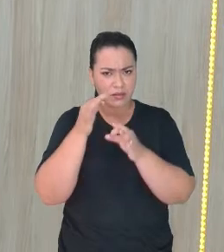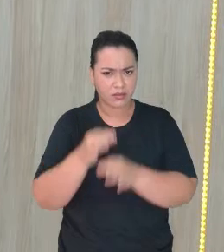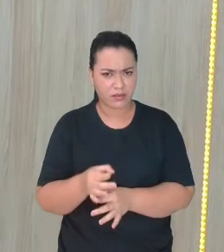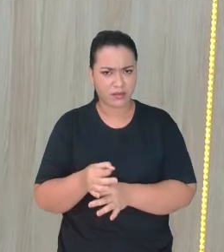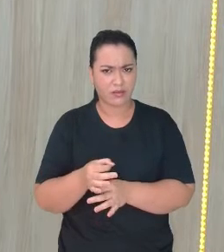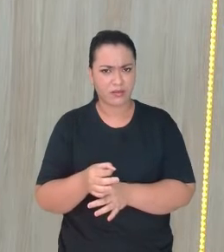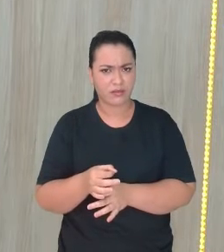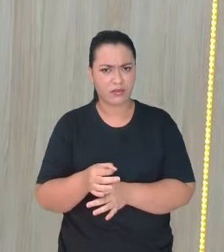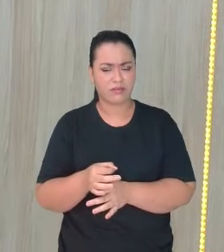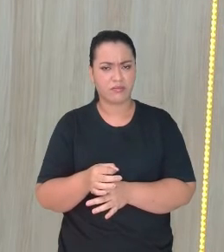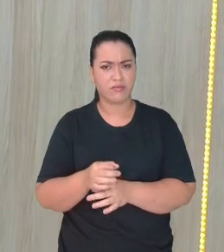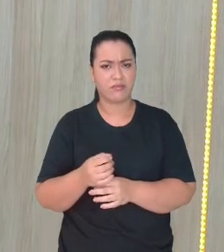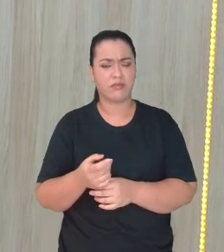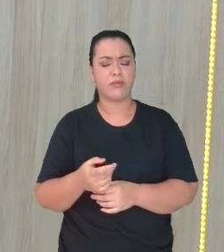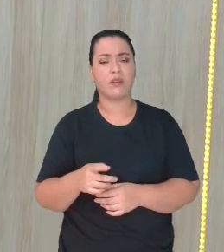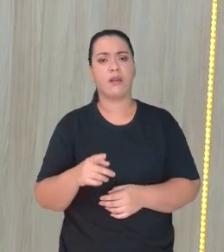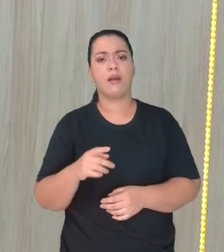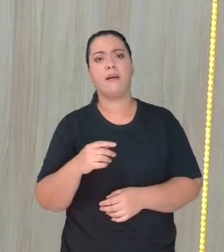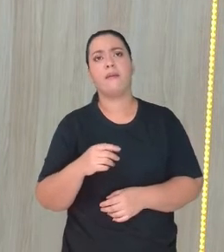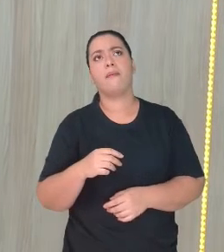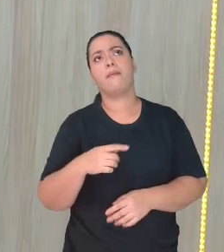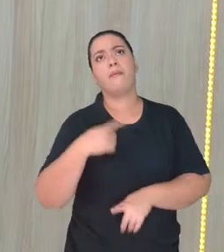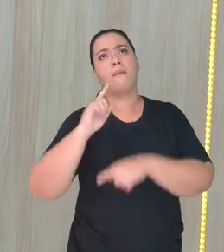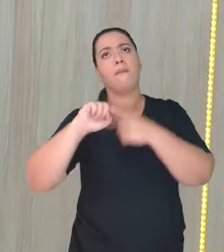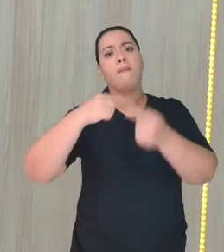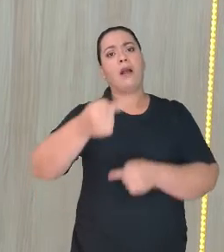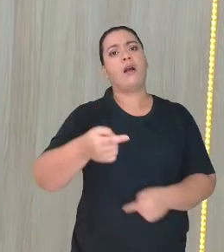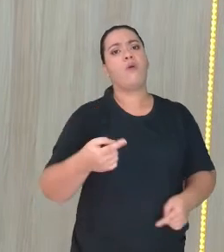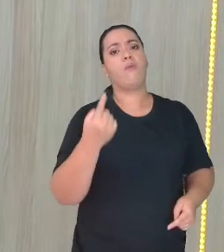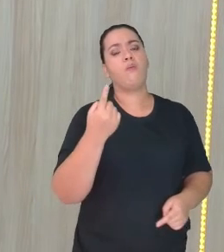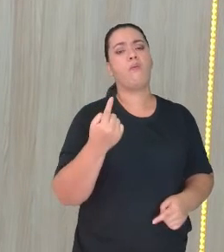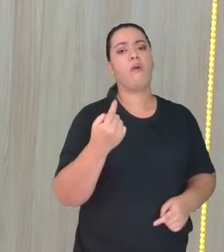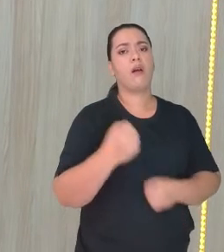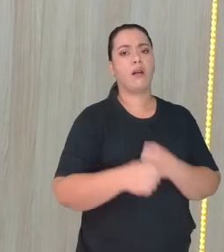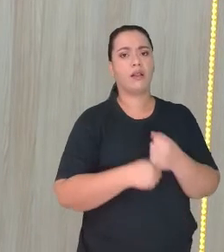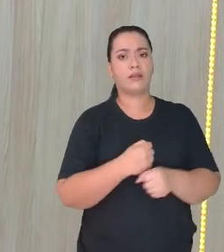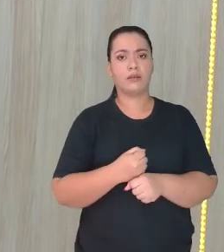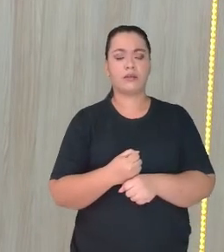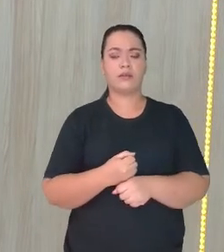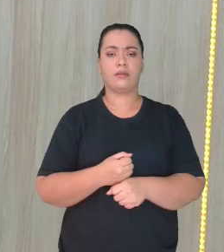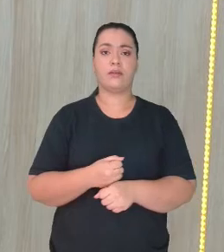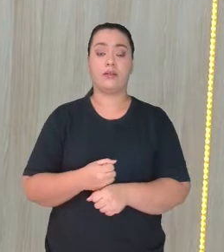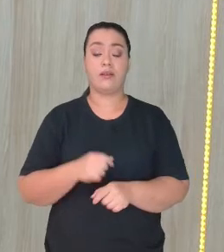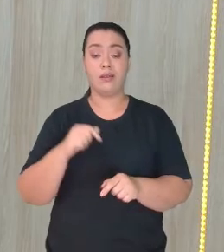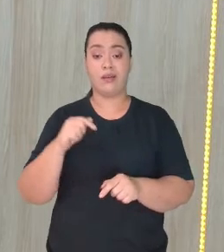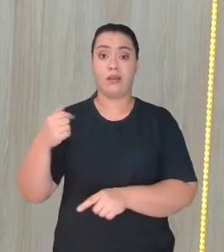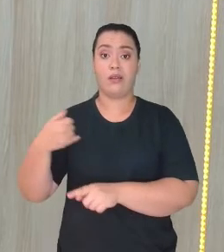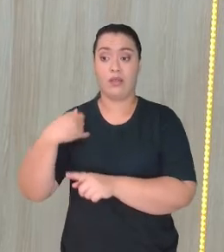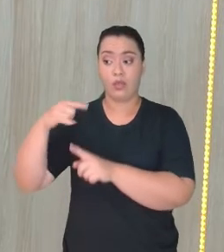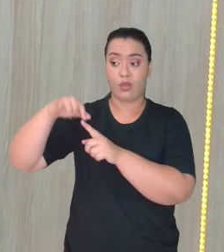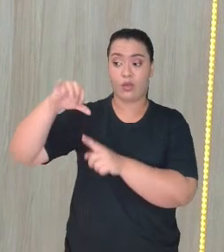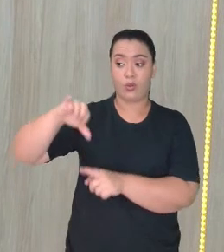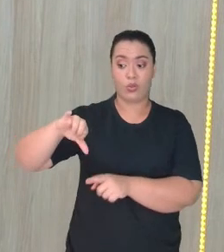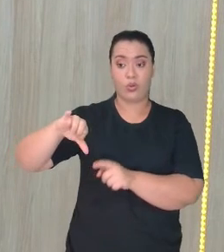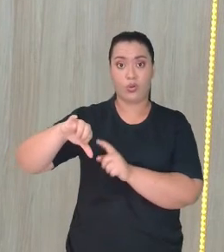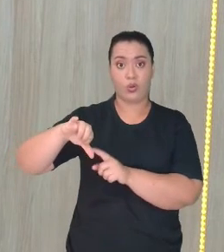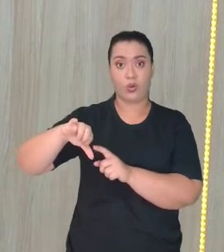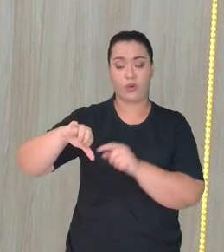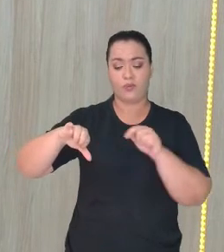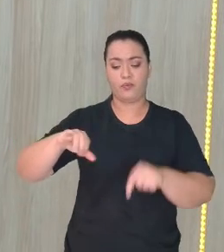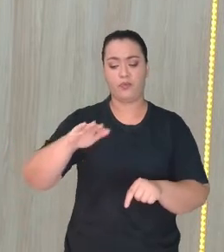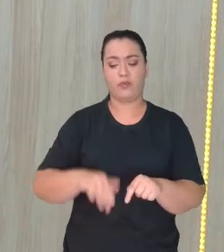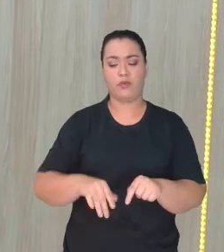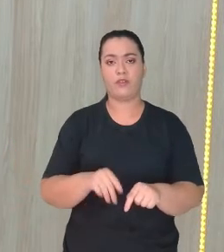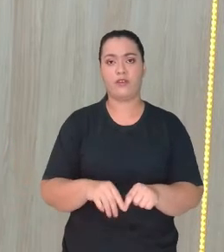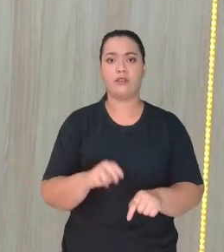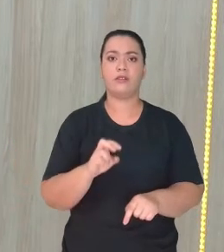correta? Quando se passa um ano, a idade do mais velho vai passar a ser 9 e a idade do mais